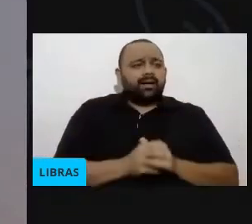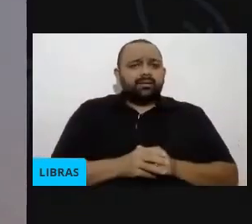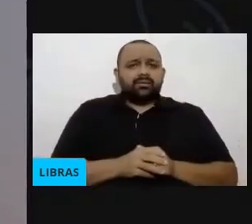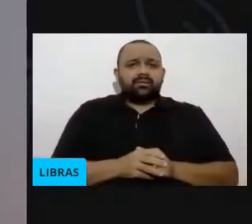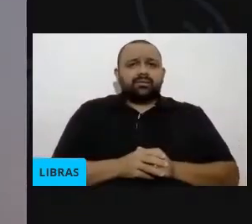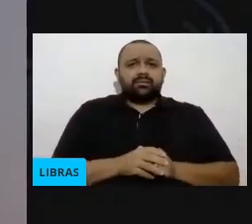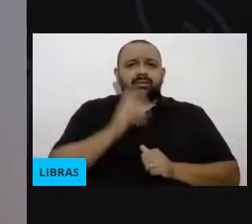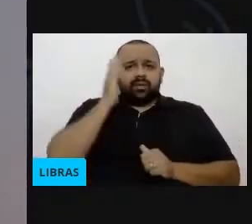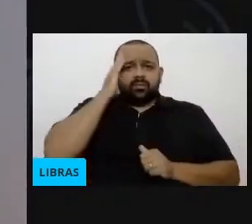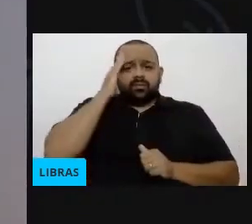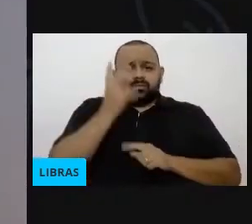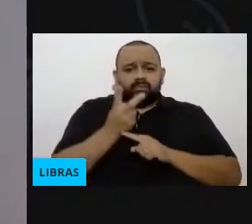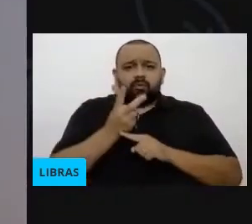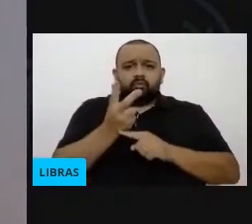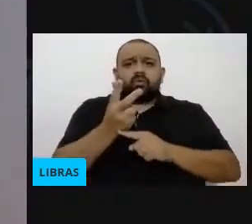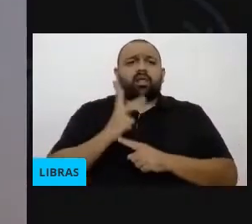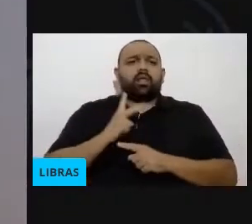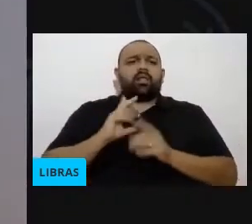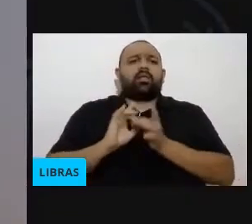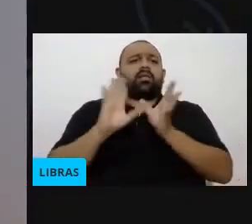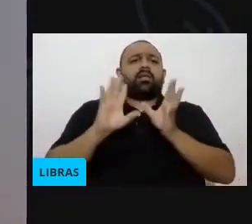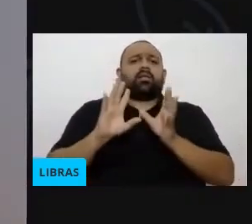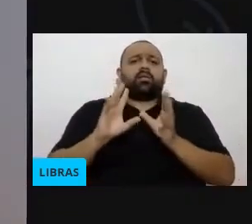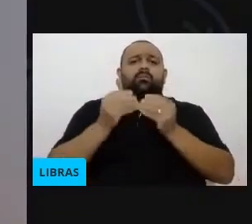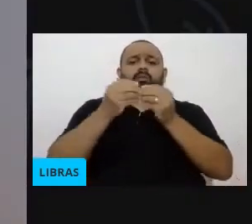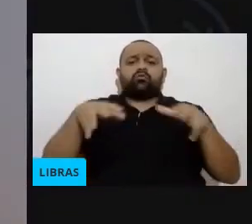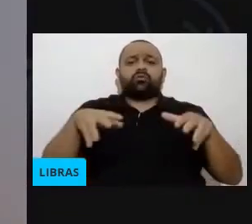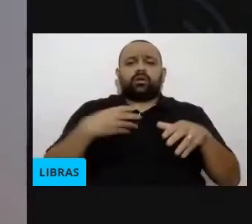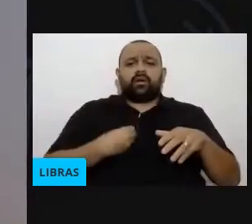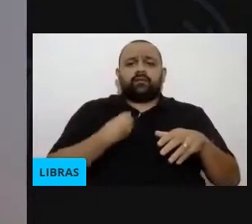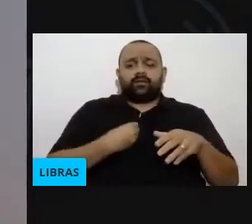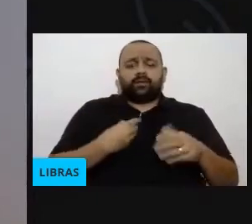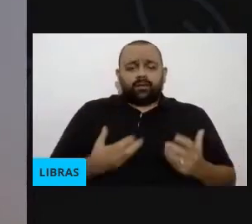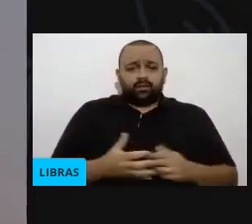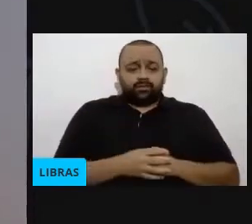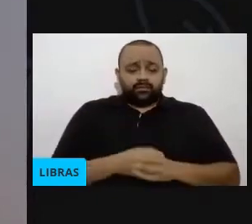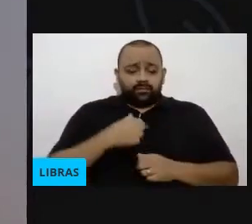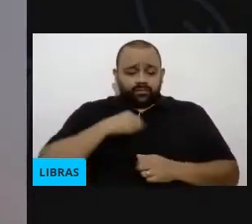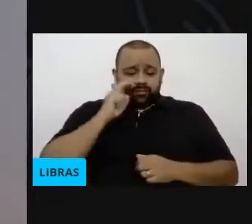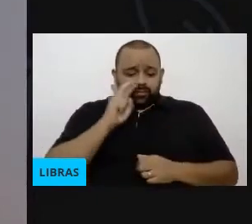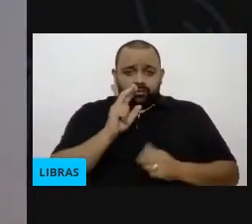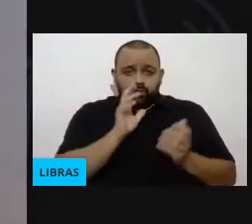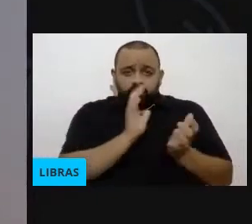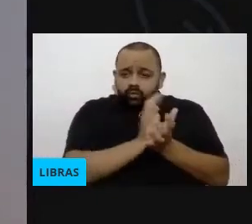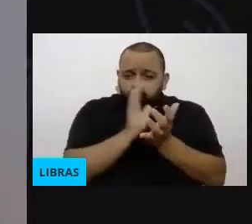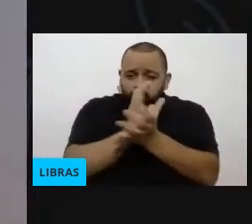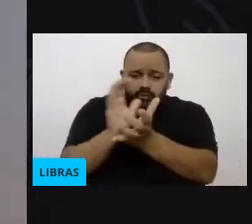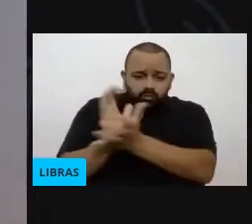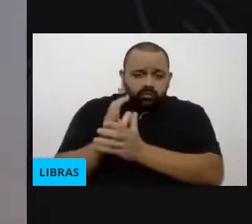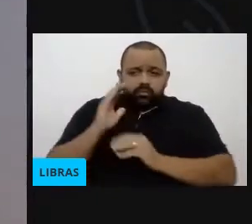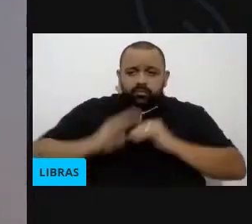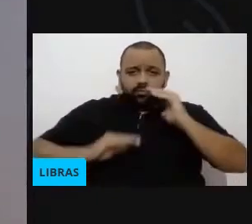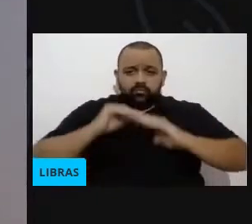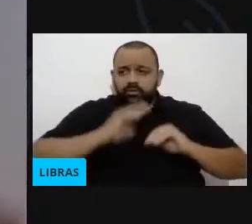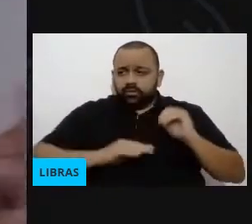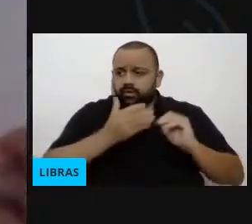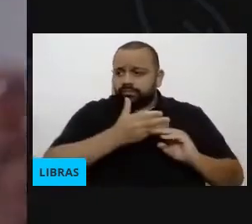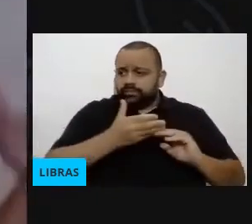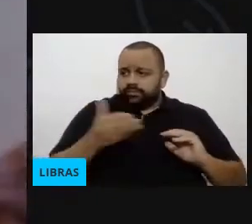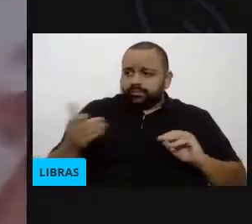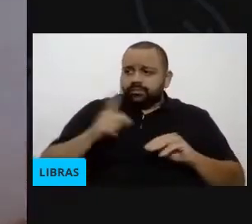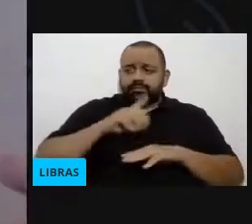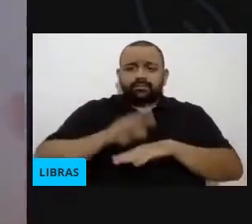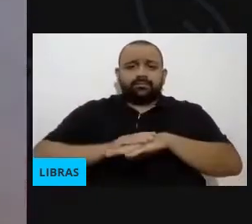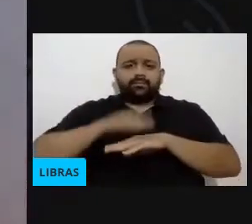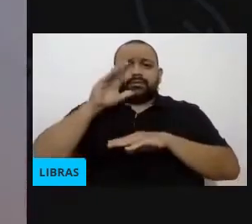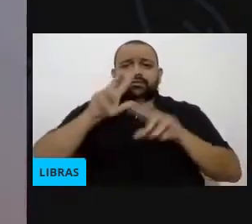compromete a qualidade de vida integralmente. E hoje em dia eu vejo grupos, profissionais que têm querido cada vez mais